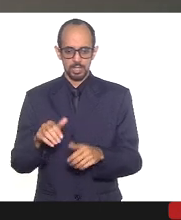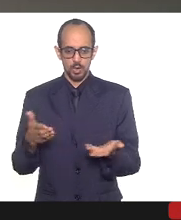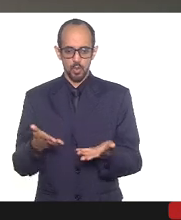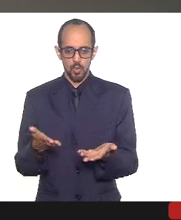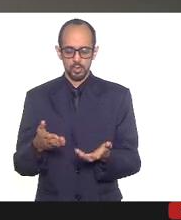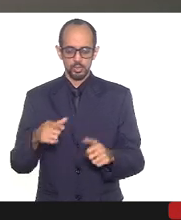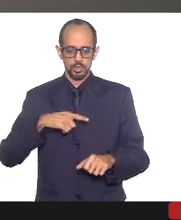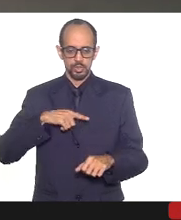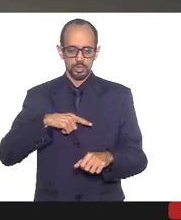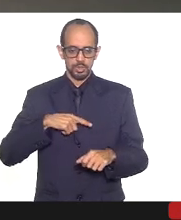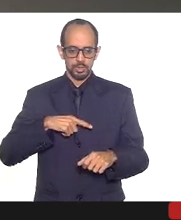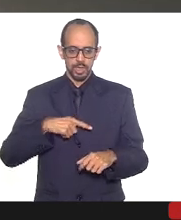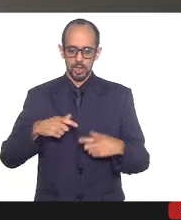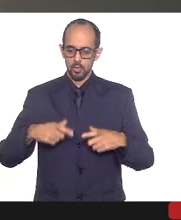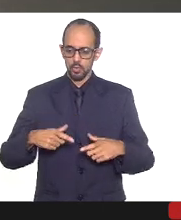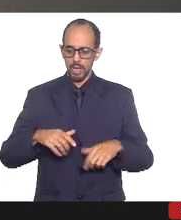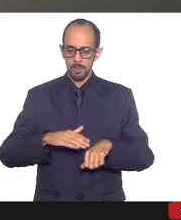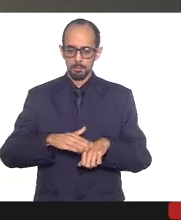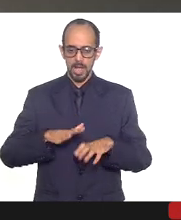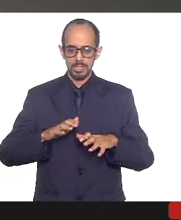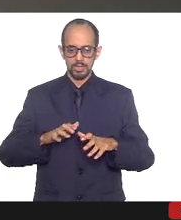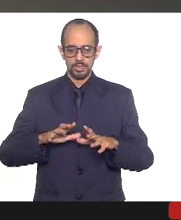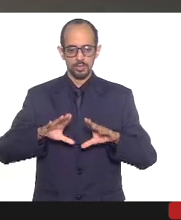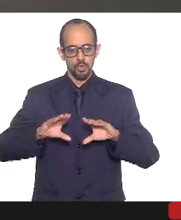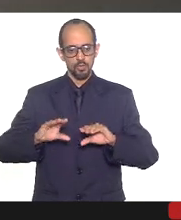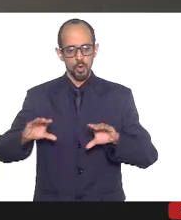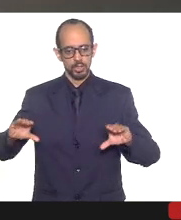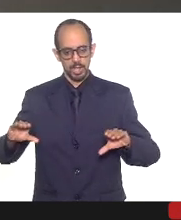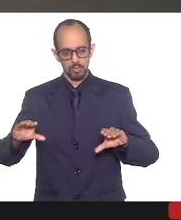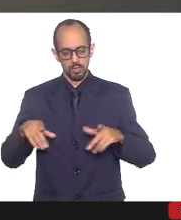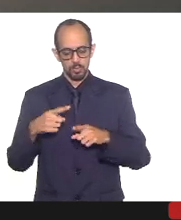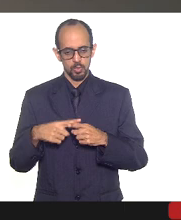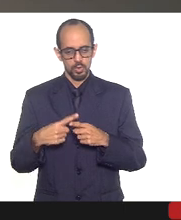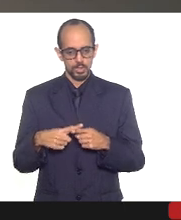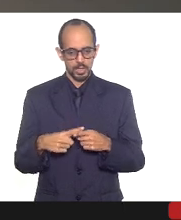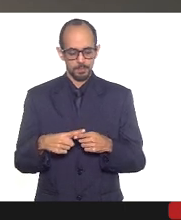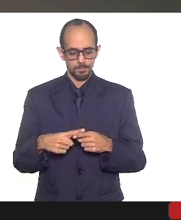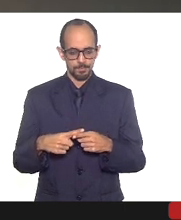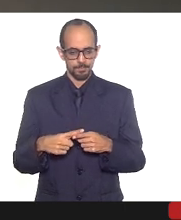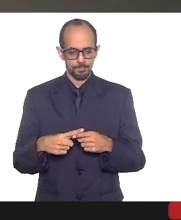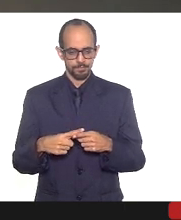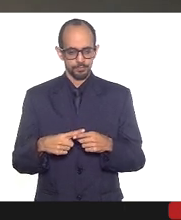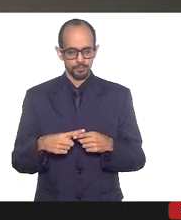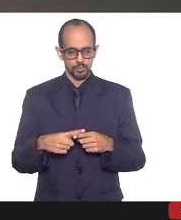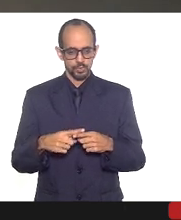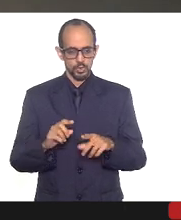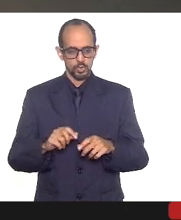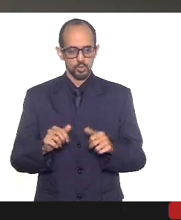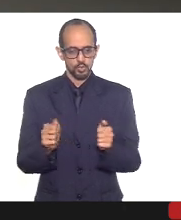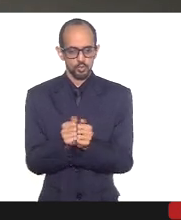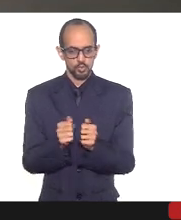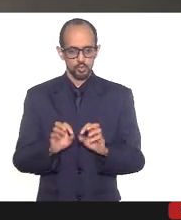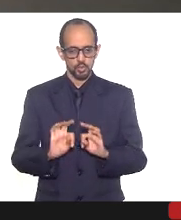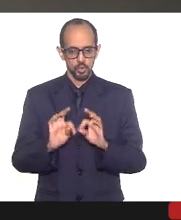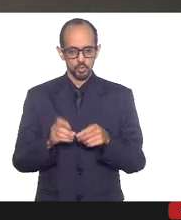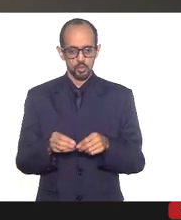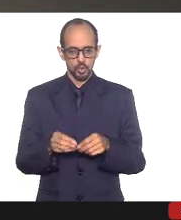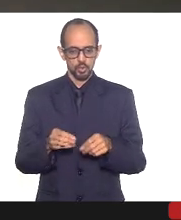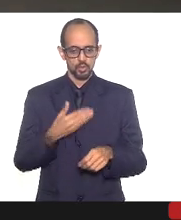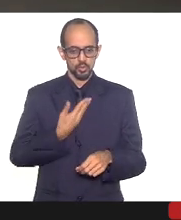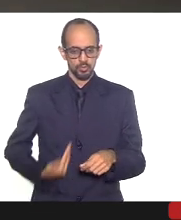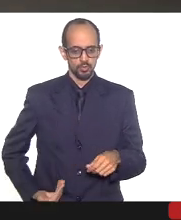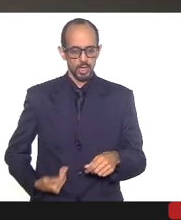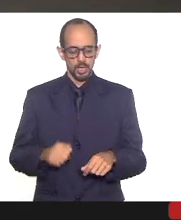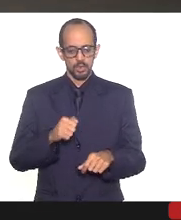uma das dificuldades que nós temos nas contas de gestão é em relação, acredito que todos os governos, ao cumprimento dos índices constitucionais, porque a nossa